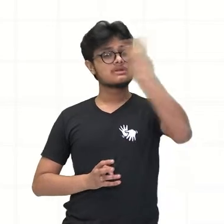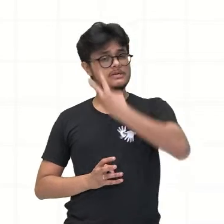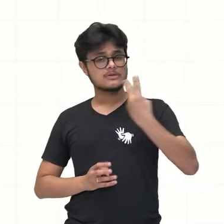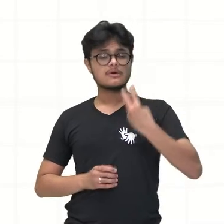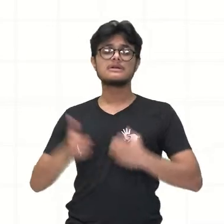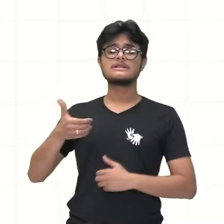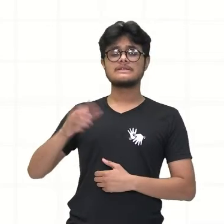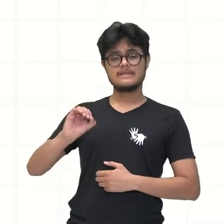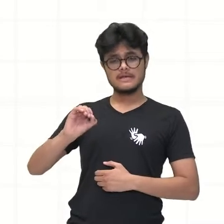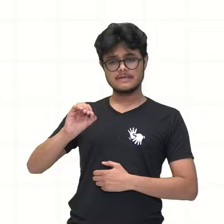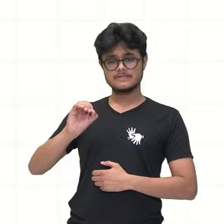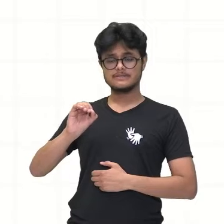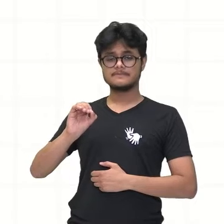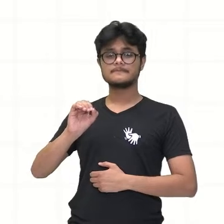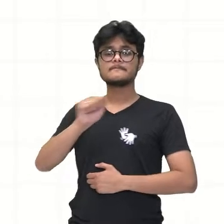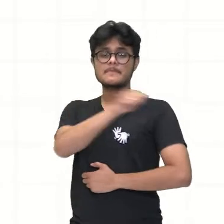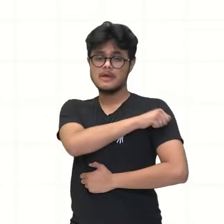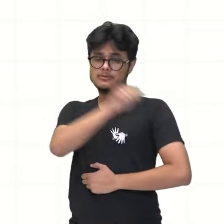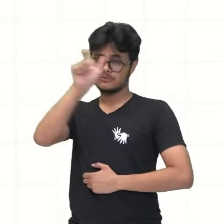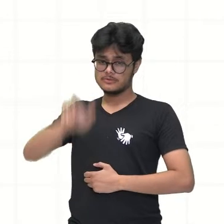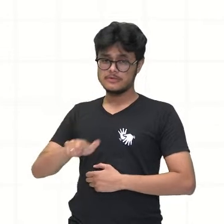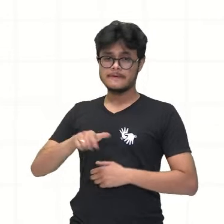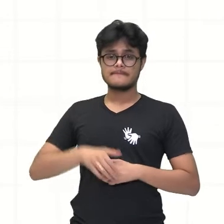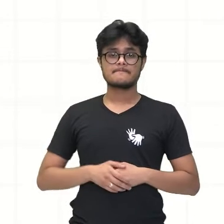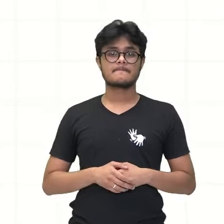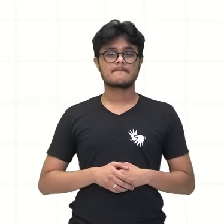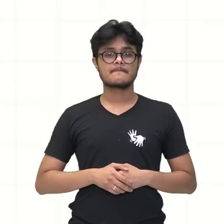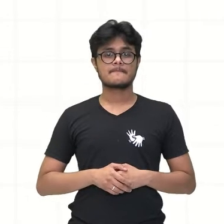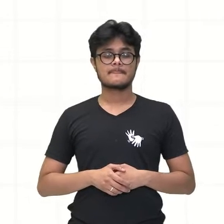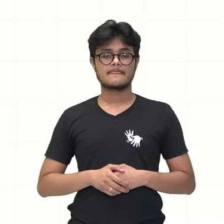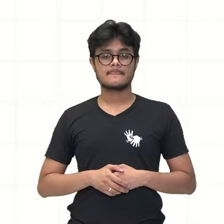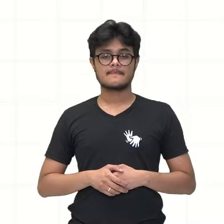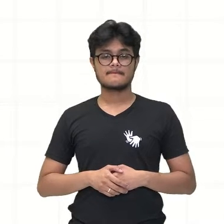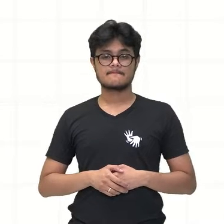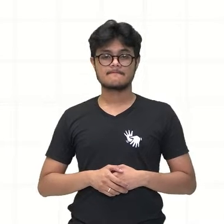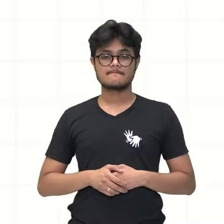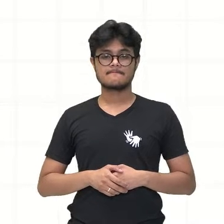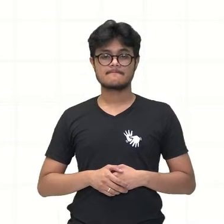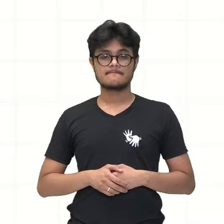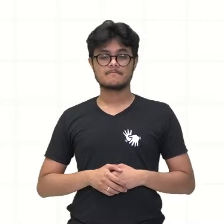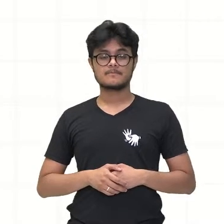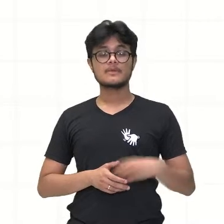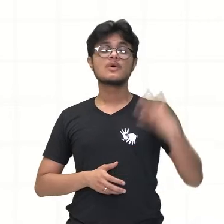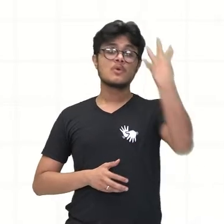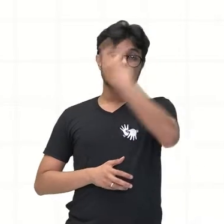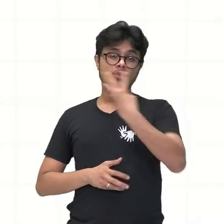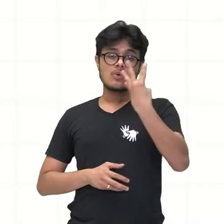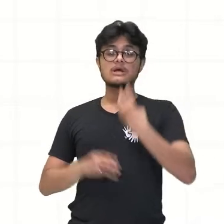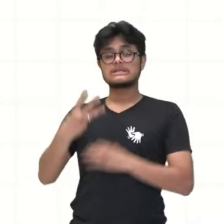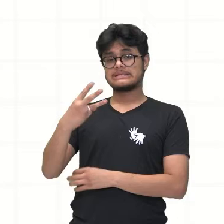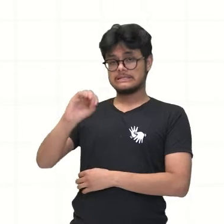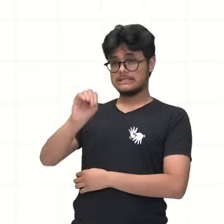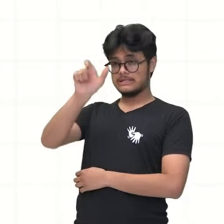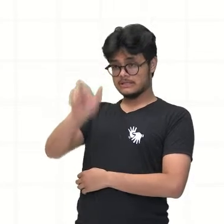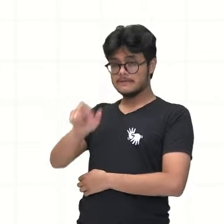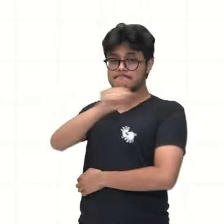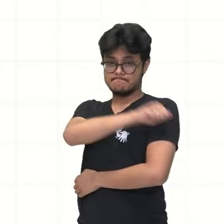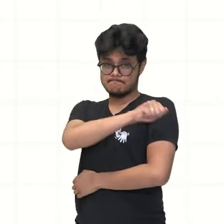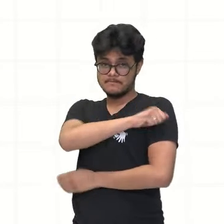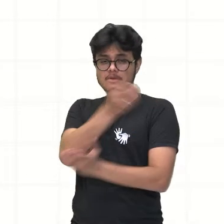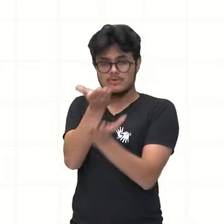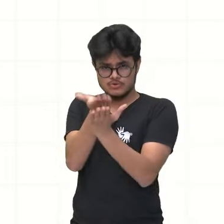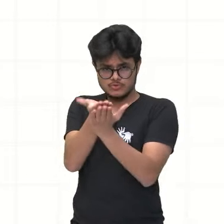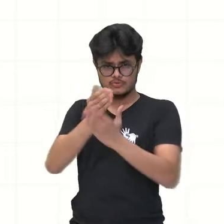que estudam 3 horas durante a semana. 30 alunos que estudam